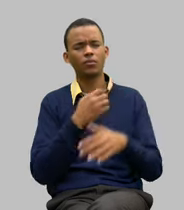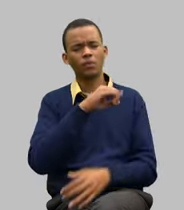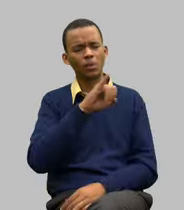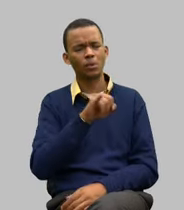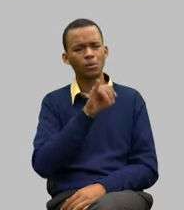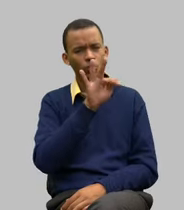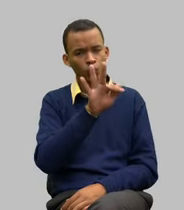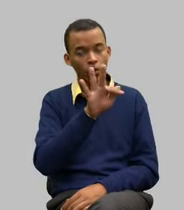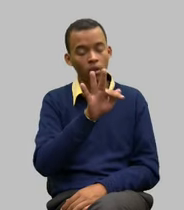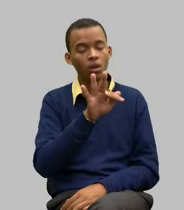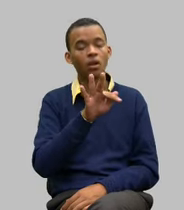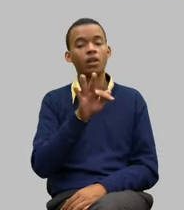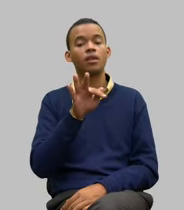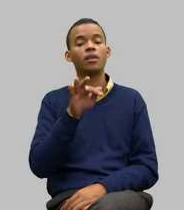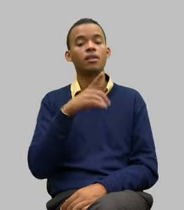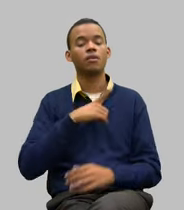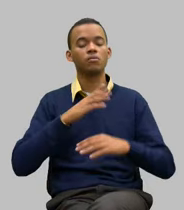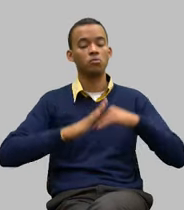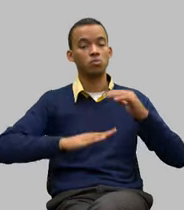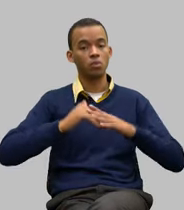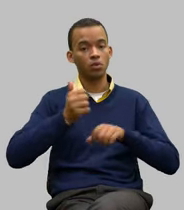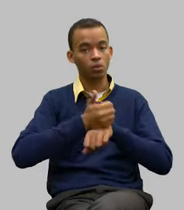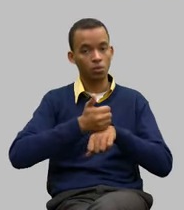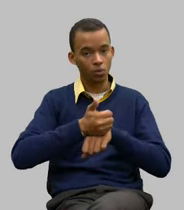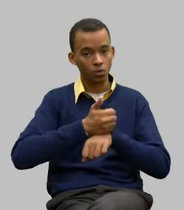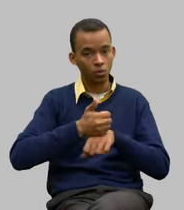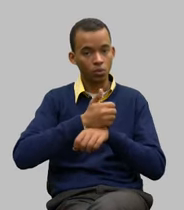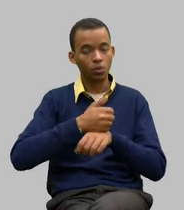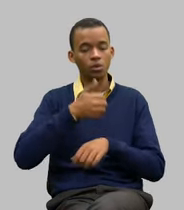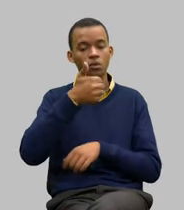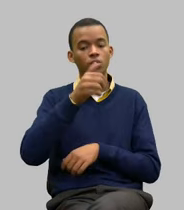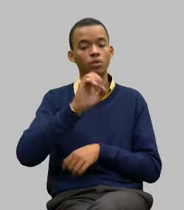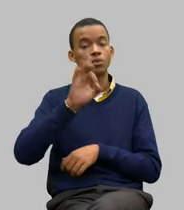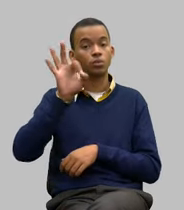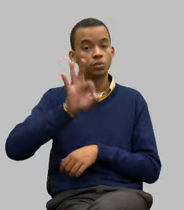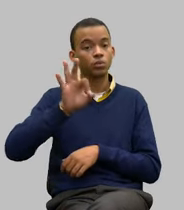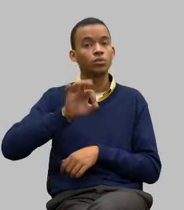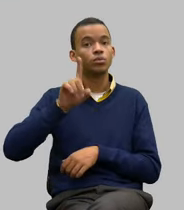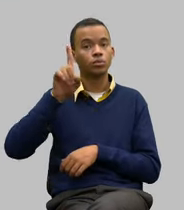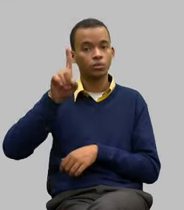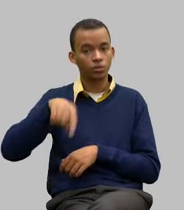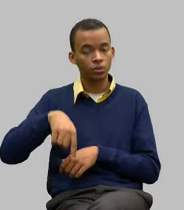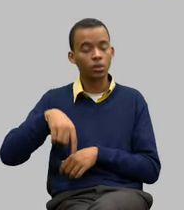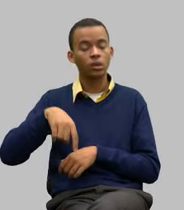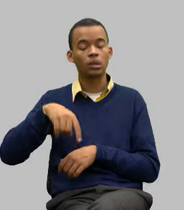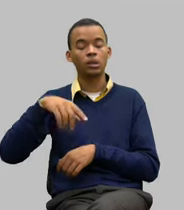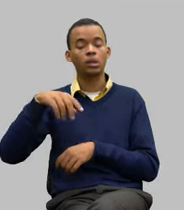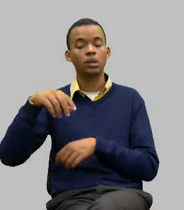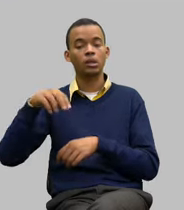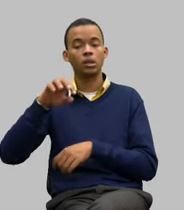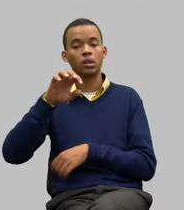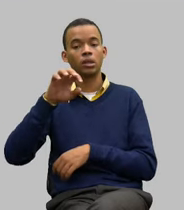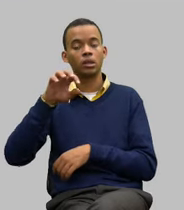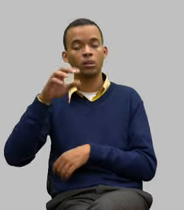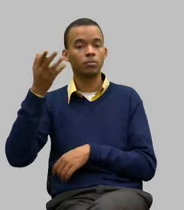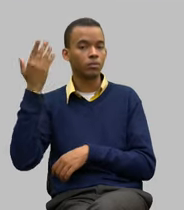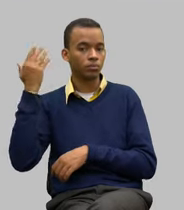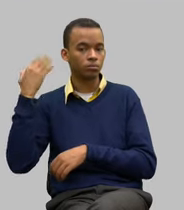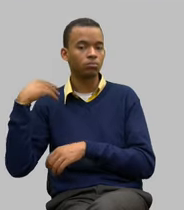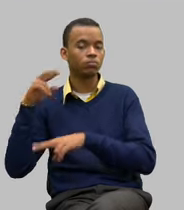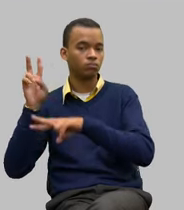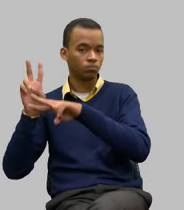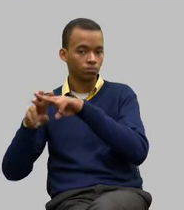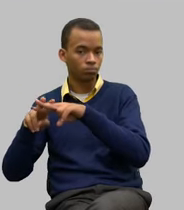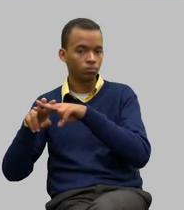10% dele segundo dis São pessoas que ex-presidiários e que ele até